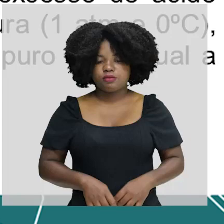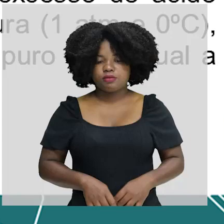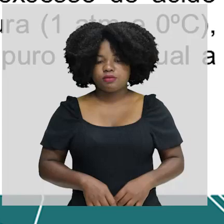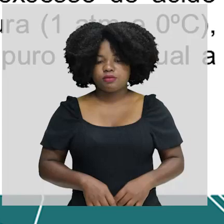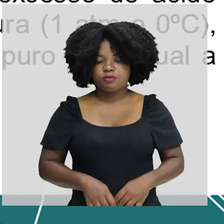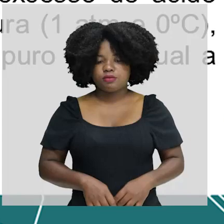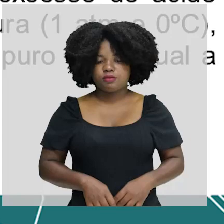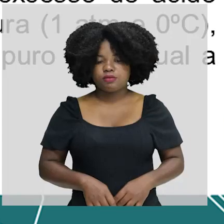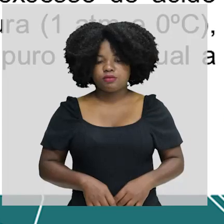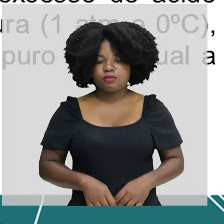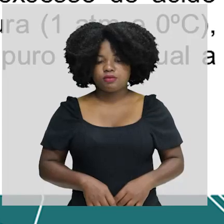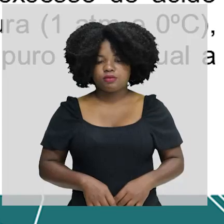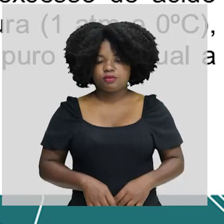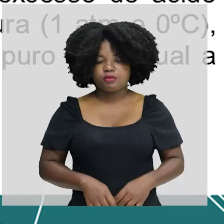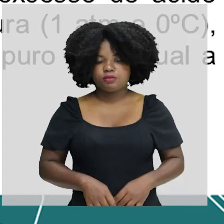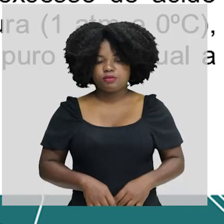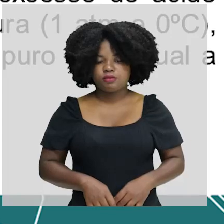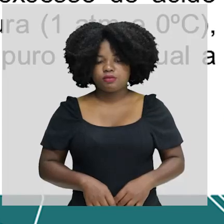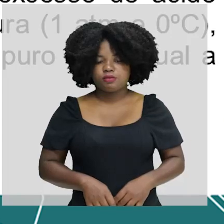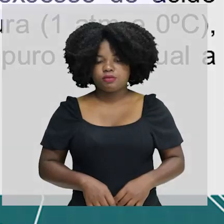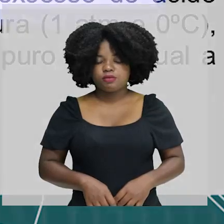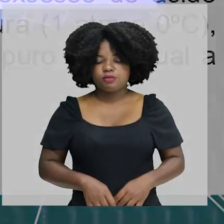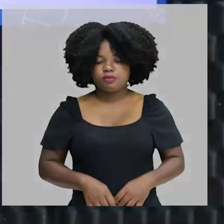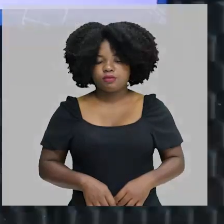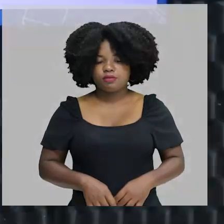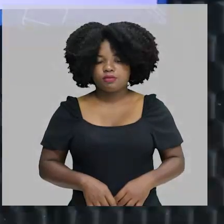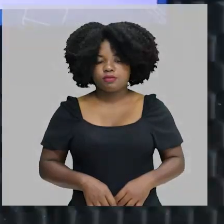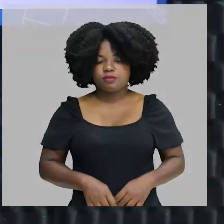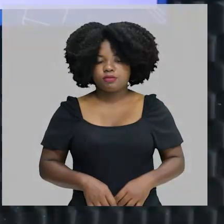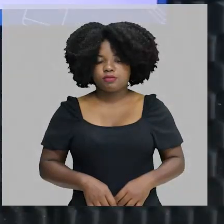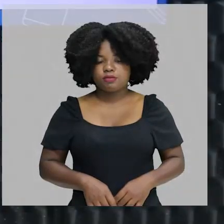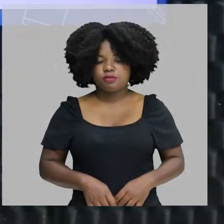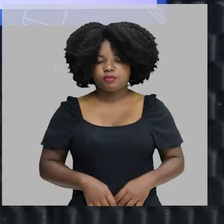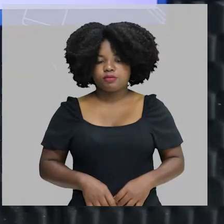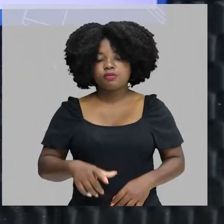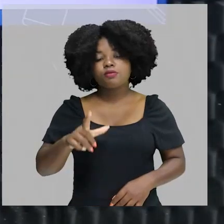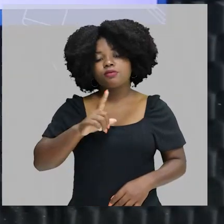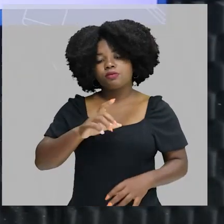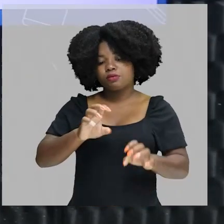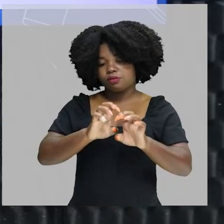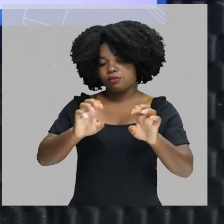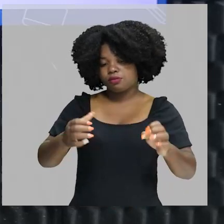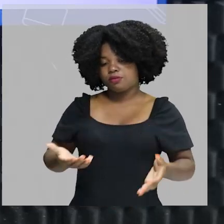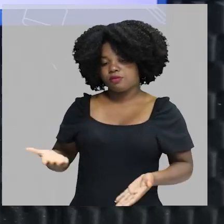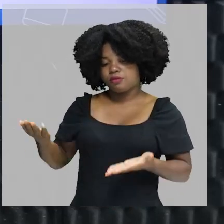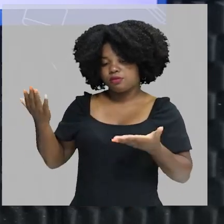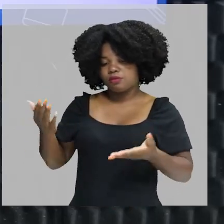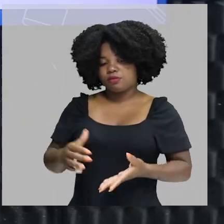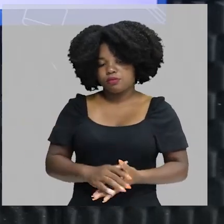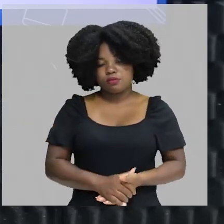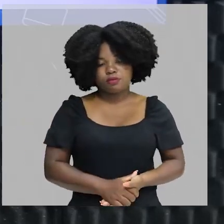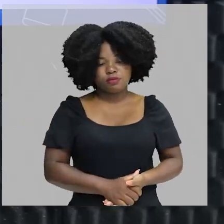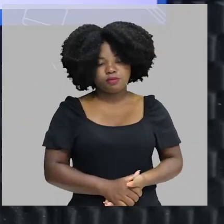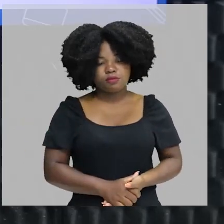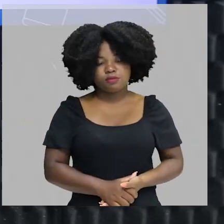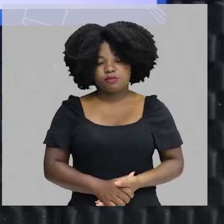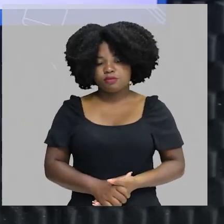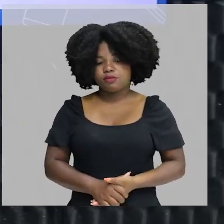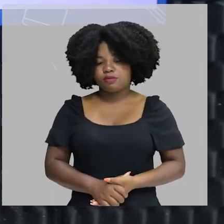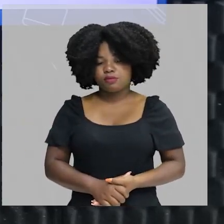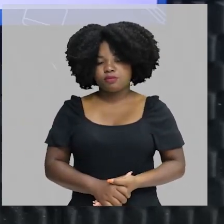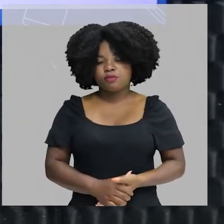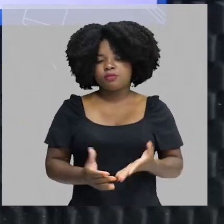solução de ácido sulfúrico, de acordo com a equação abaixo. Então aqui nós temos a equação. Pergunto, ela